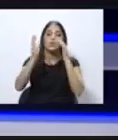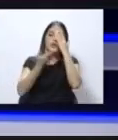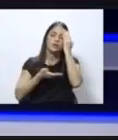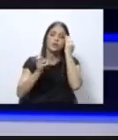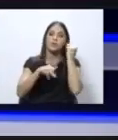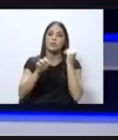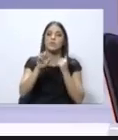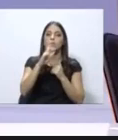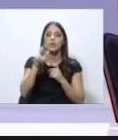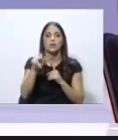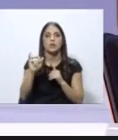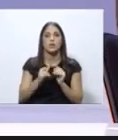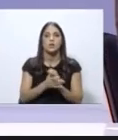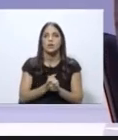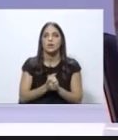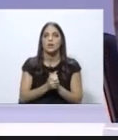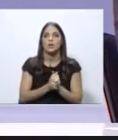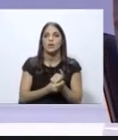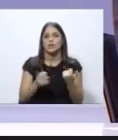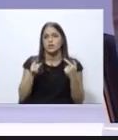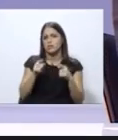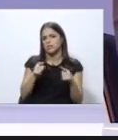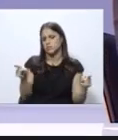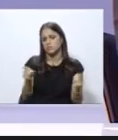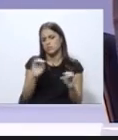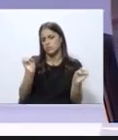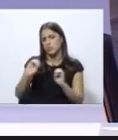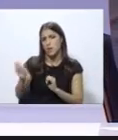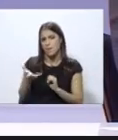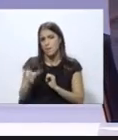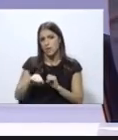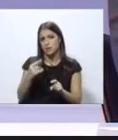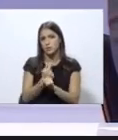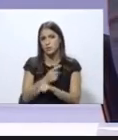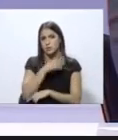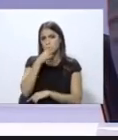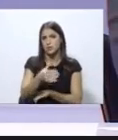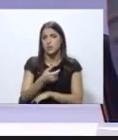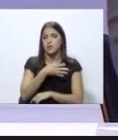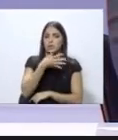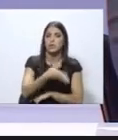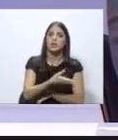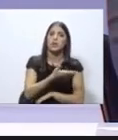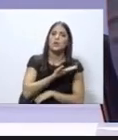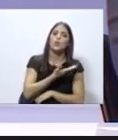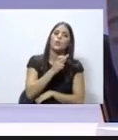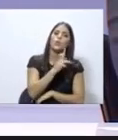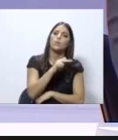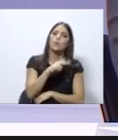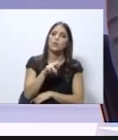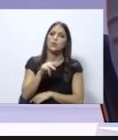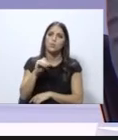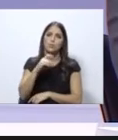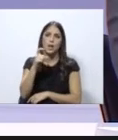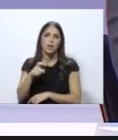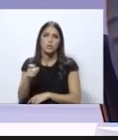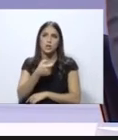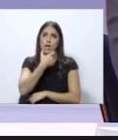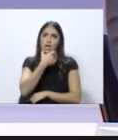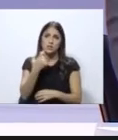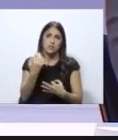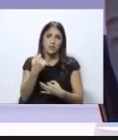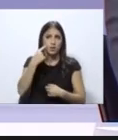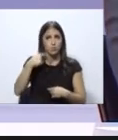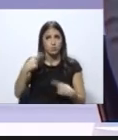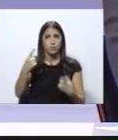de começarmos a falar. Perante isto não há muito a dizer. Diria só que o Rui Pedro Brás prestava um grande serviço à sociedade se tornasse público quem